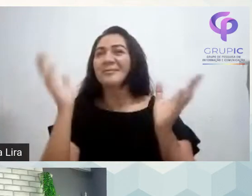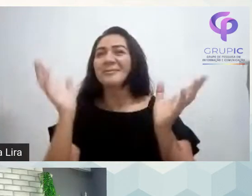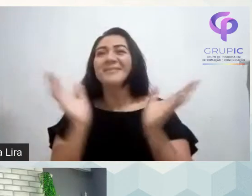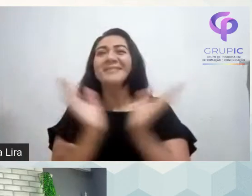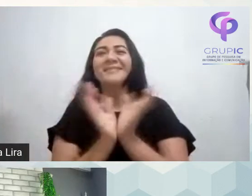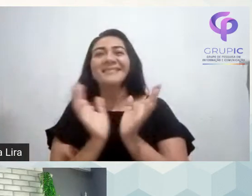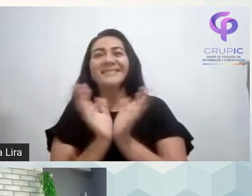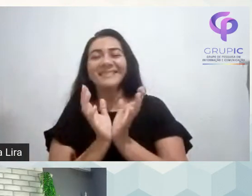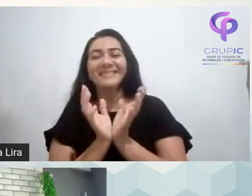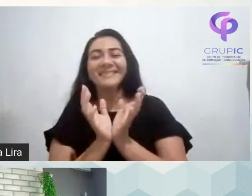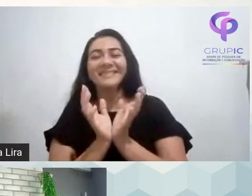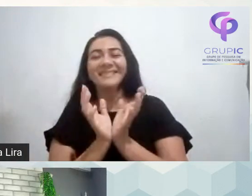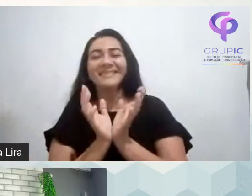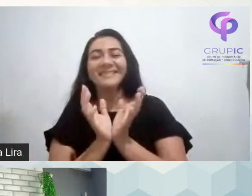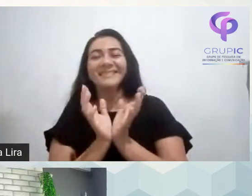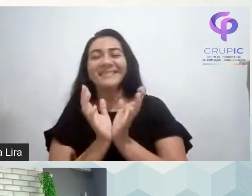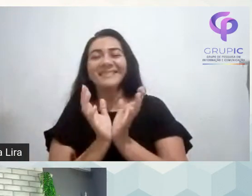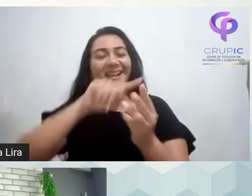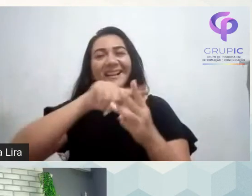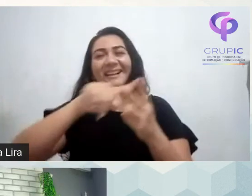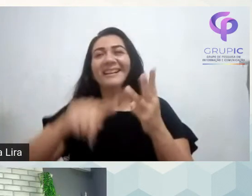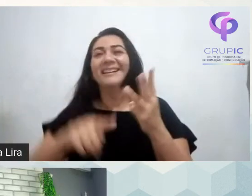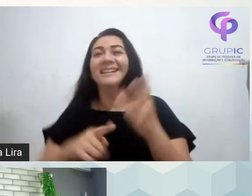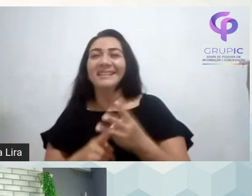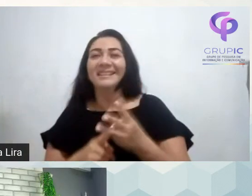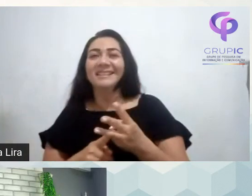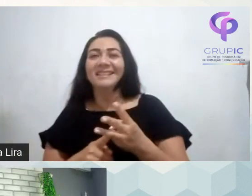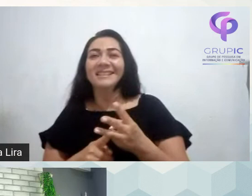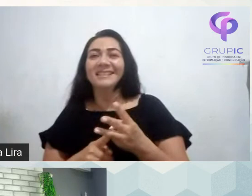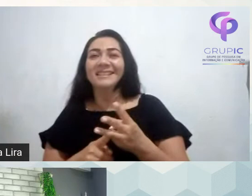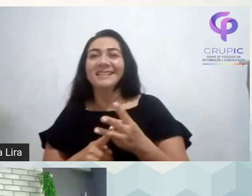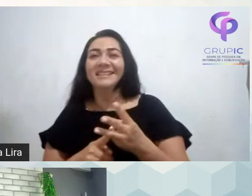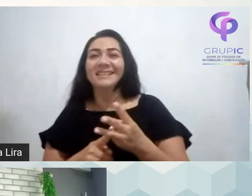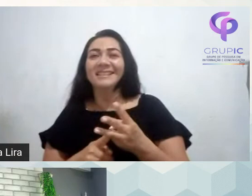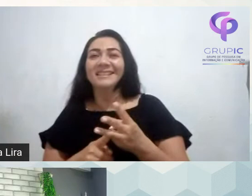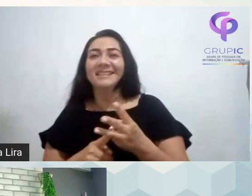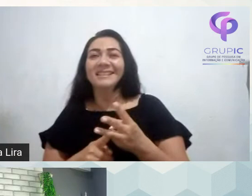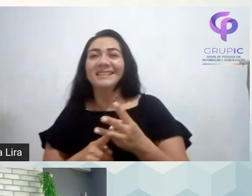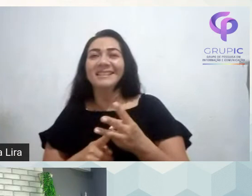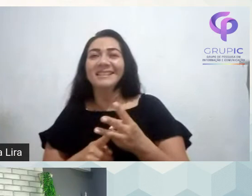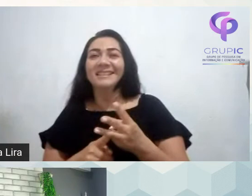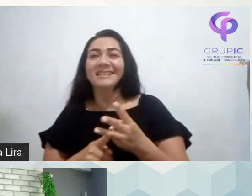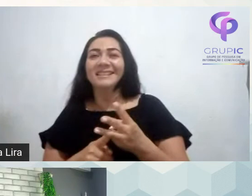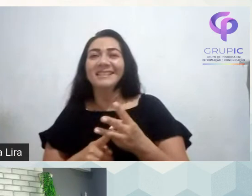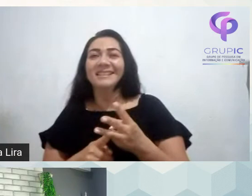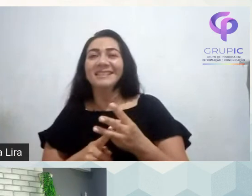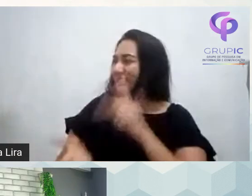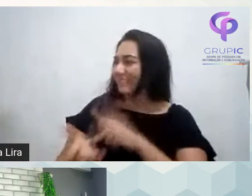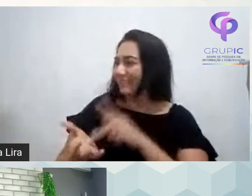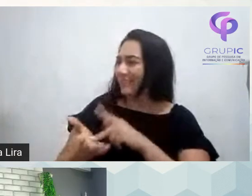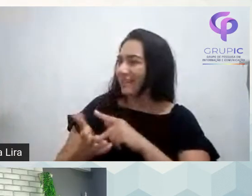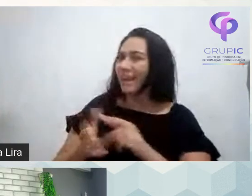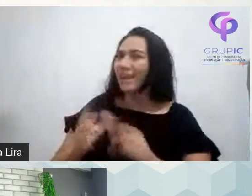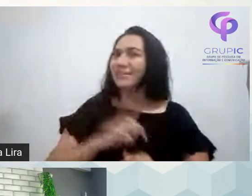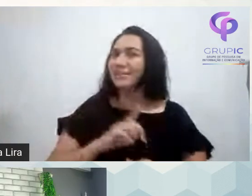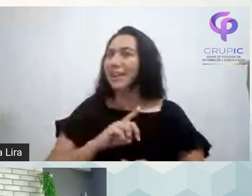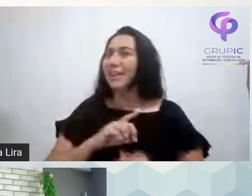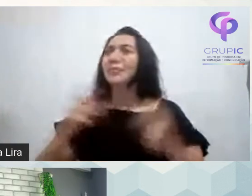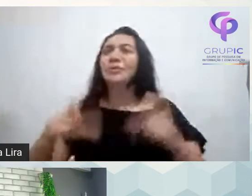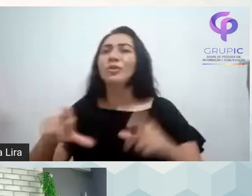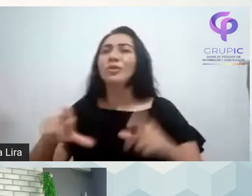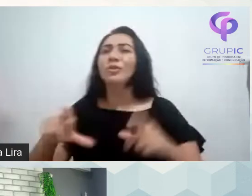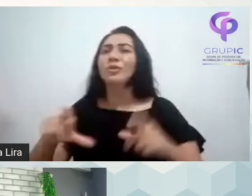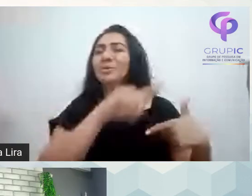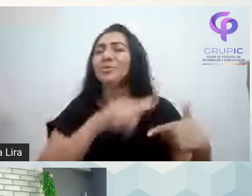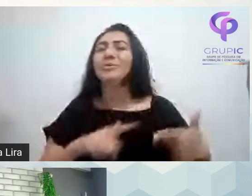Inclusive, os centros de cultura, eles têm espaços para exposição. Então, sim, né? Quando se tiver algum